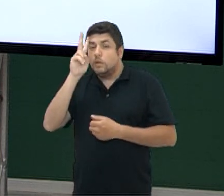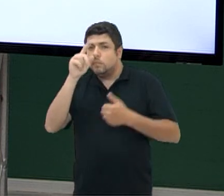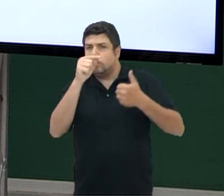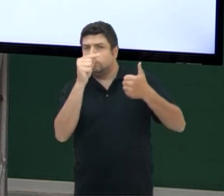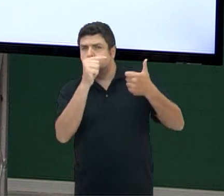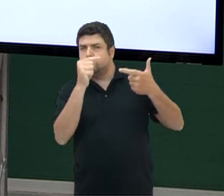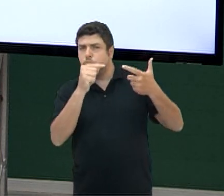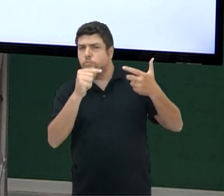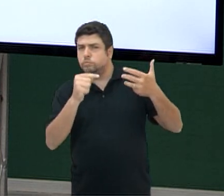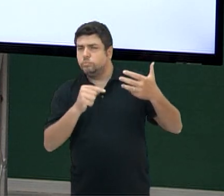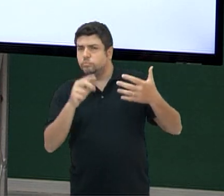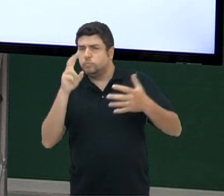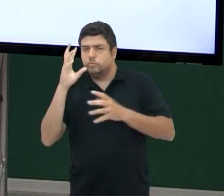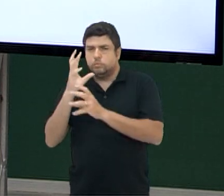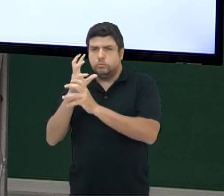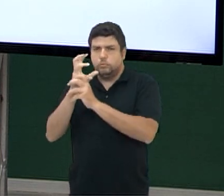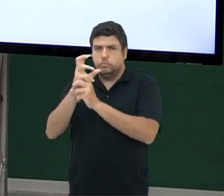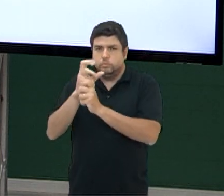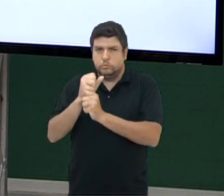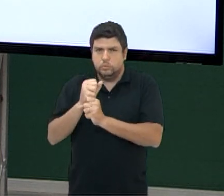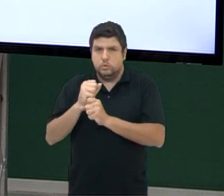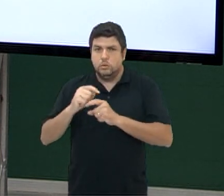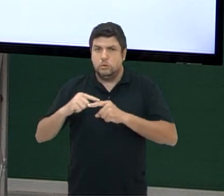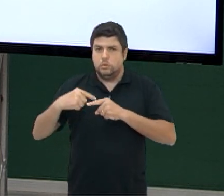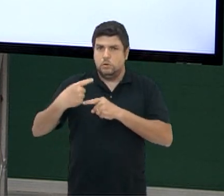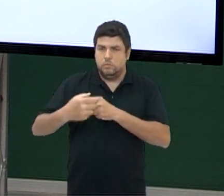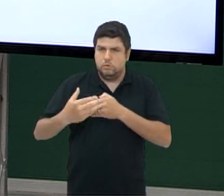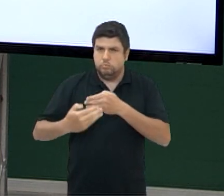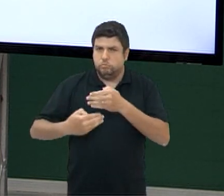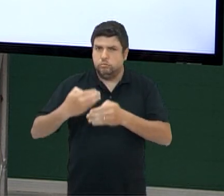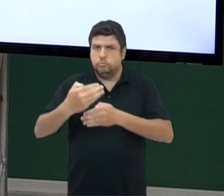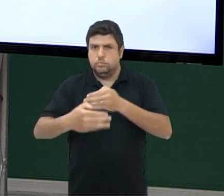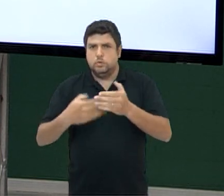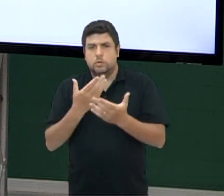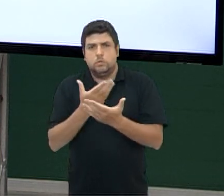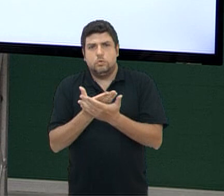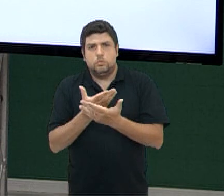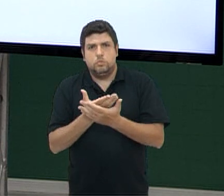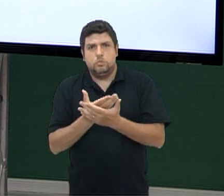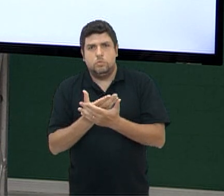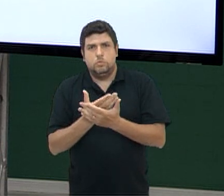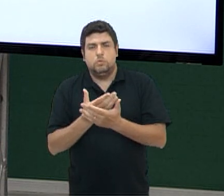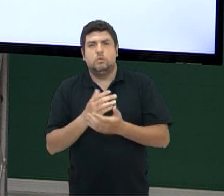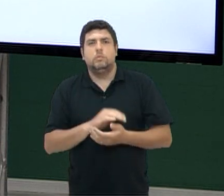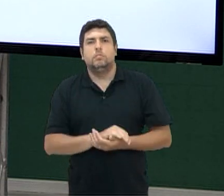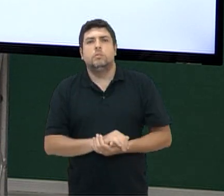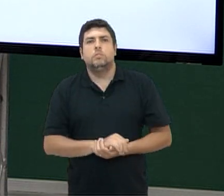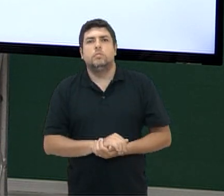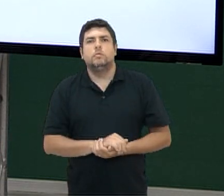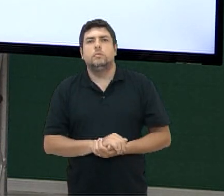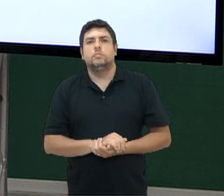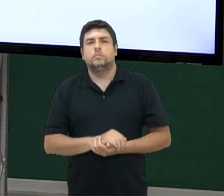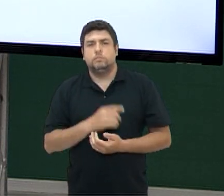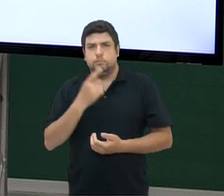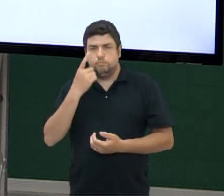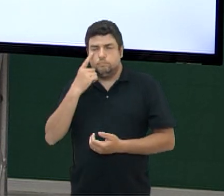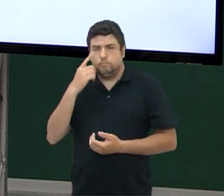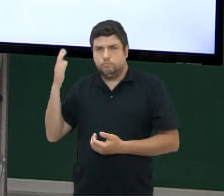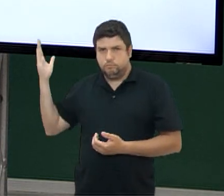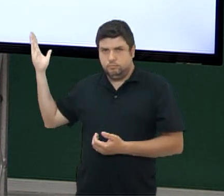então avançar um pouco dentro desse conceito que vai dar a base das máquinas térmicas. Então, me acompanhe aqui na